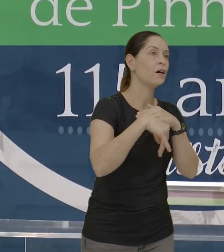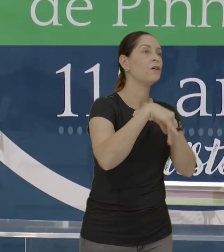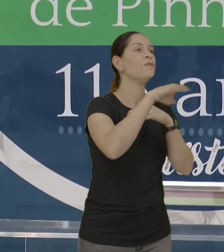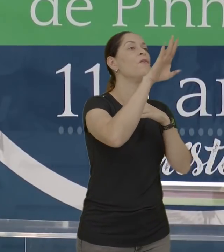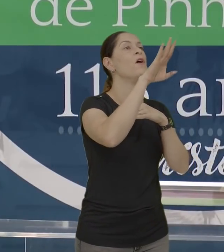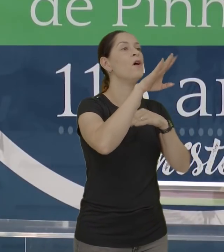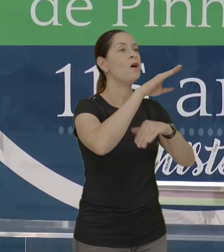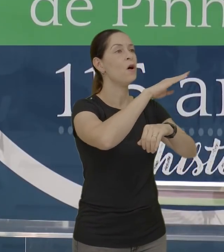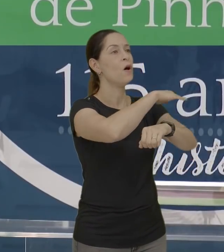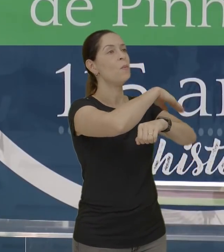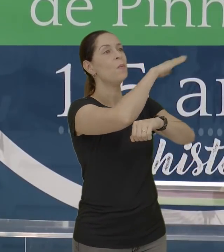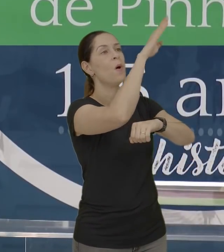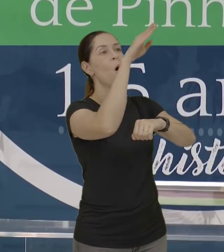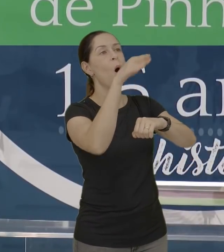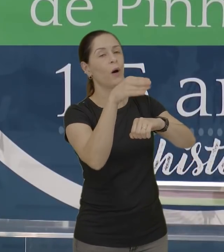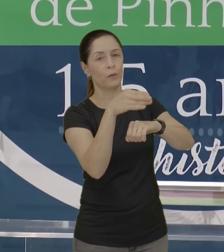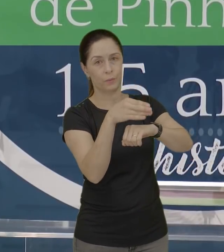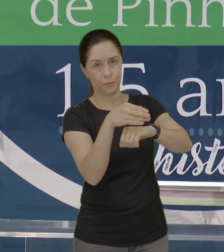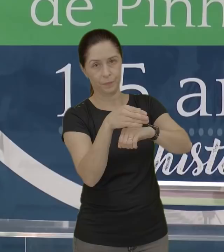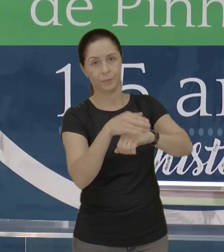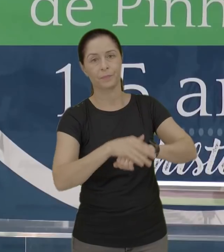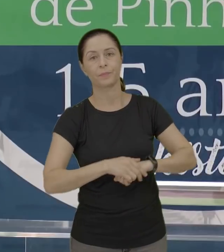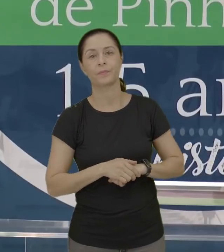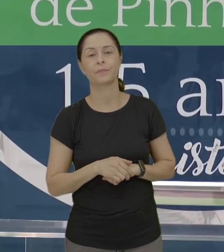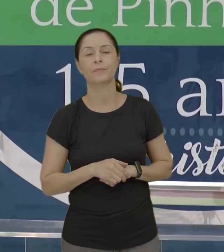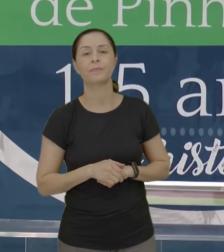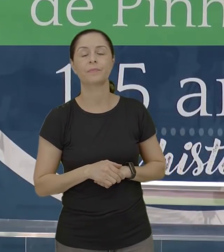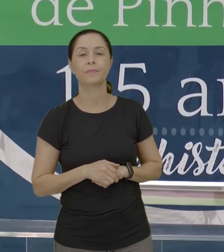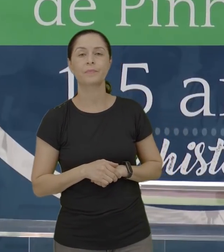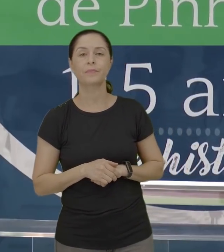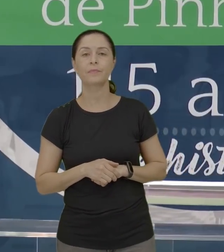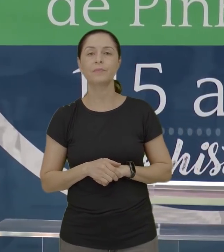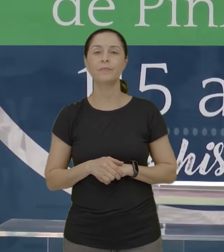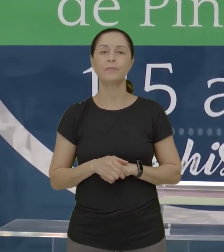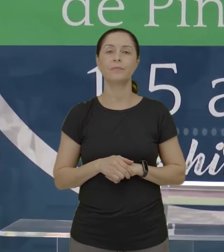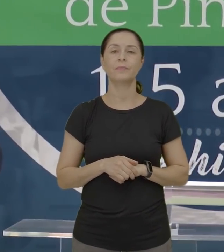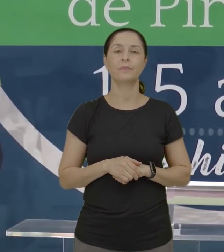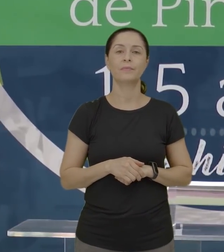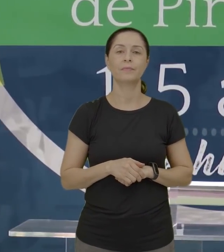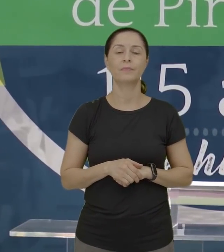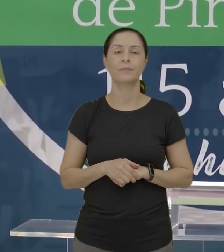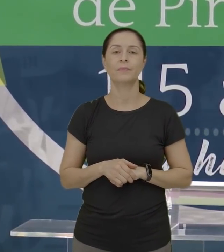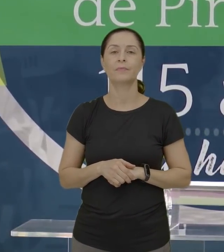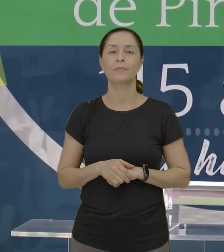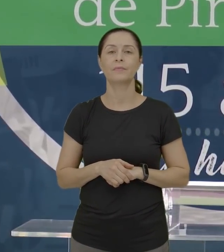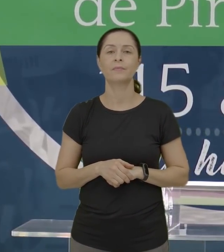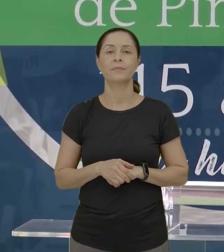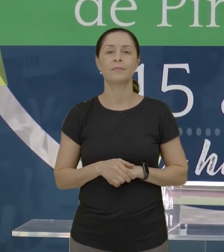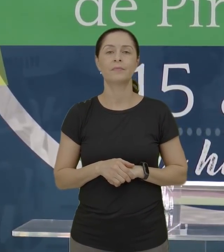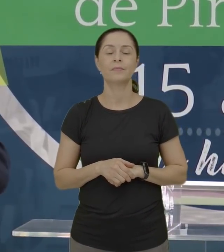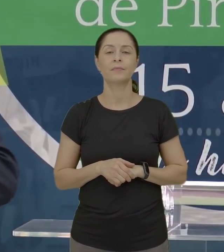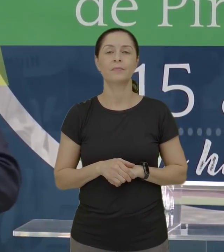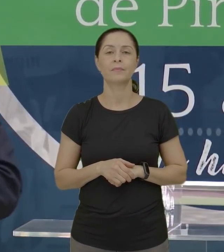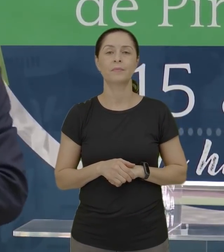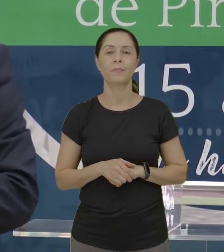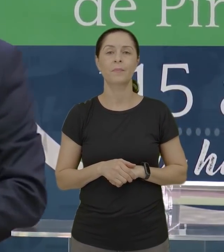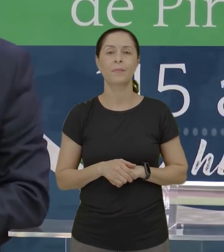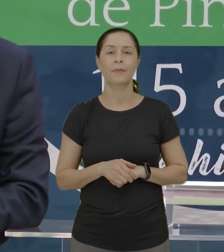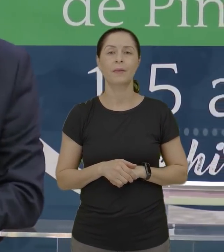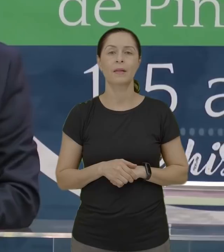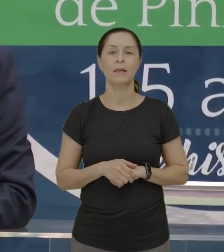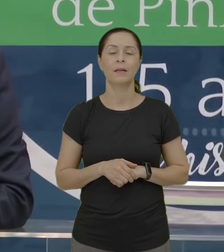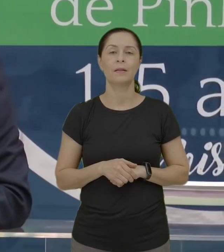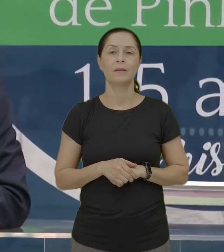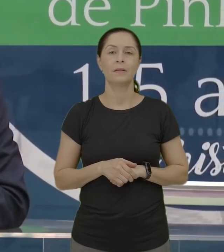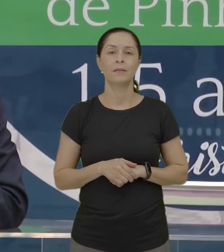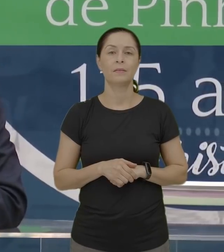pega o cutelo, pega fogo, bota a lenha nos animais, parte para a viagem.